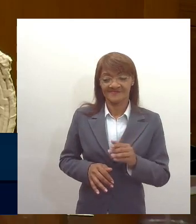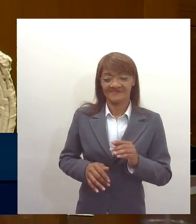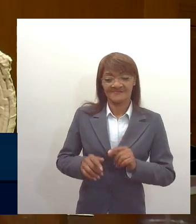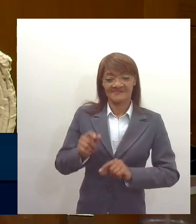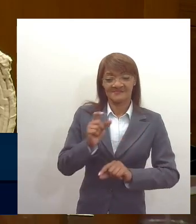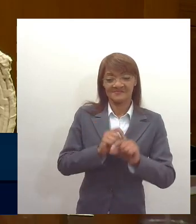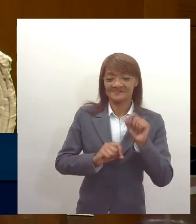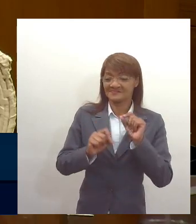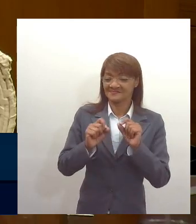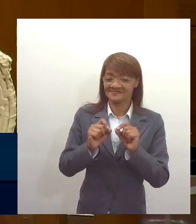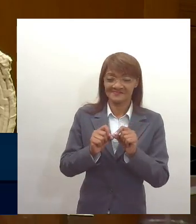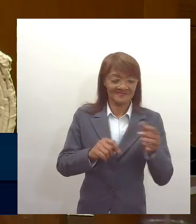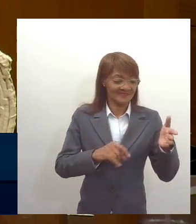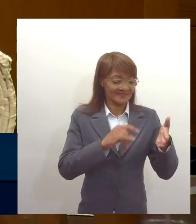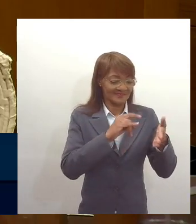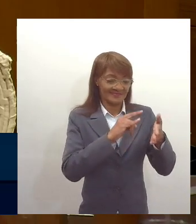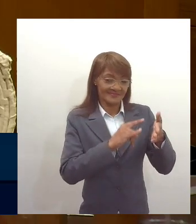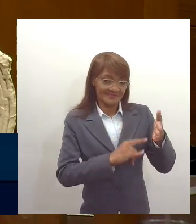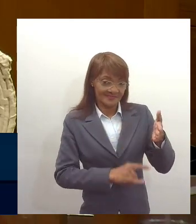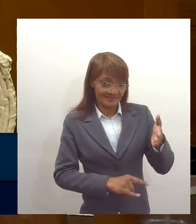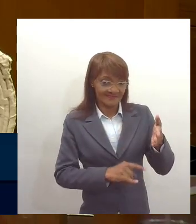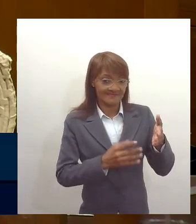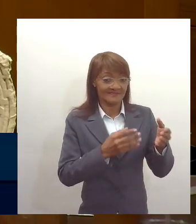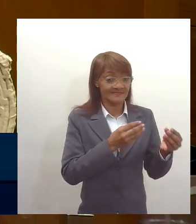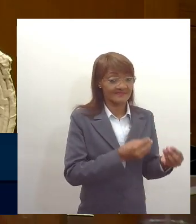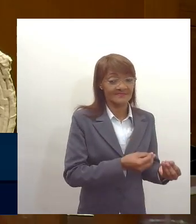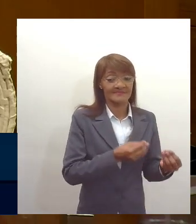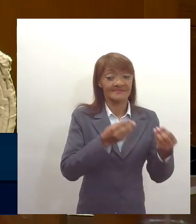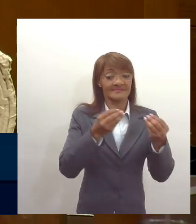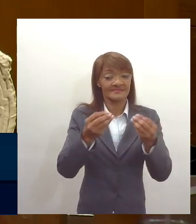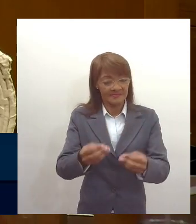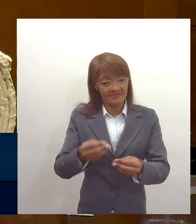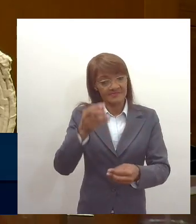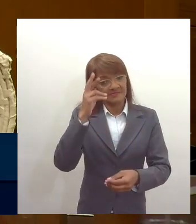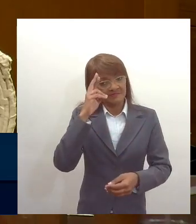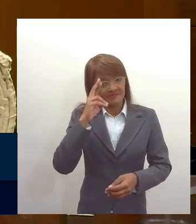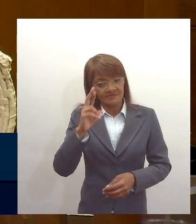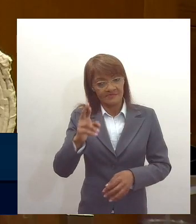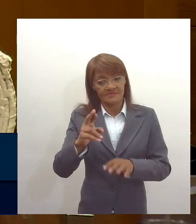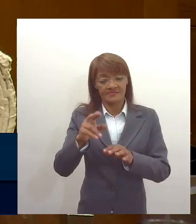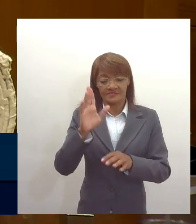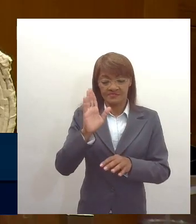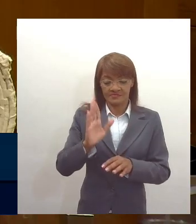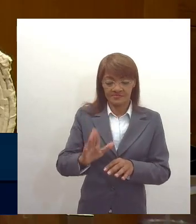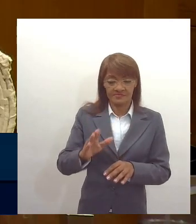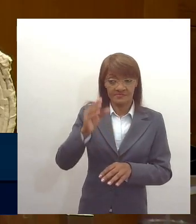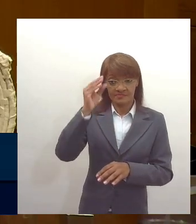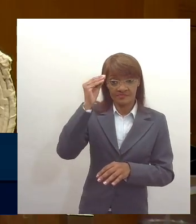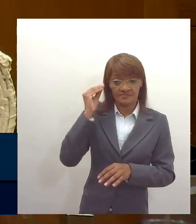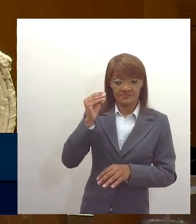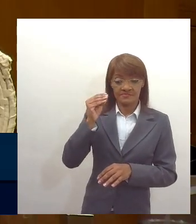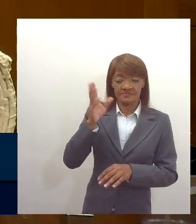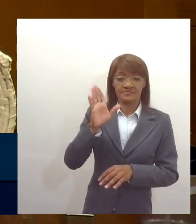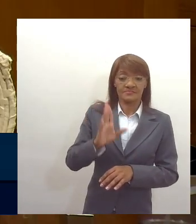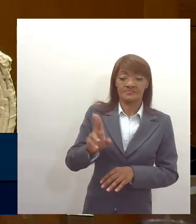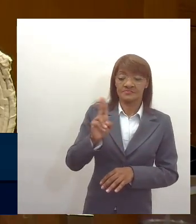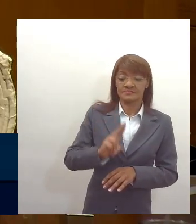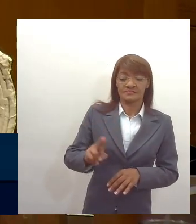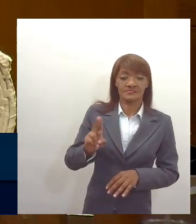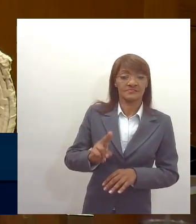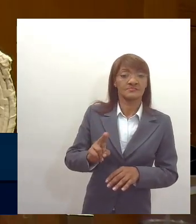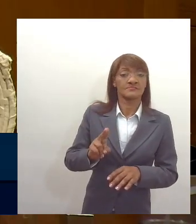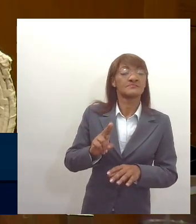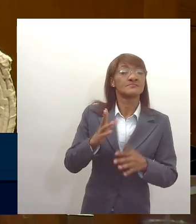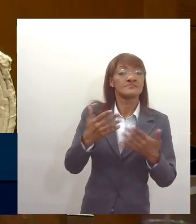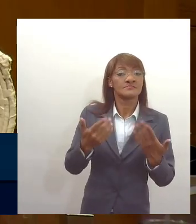para o senhor para a regularização do título de utilidade pública e até agora eles não tiveram a resposta